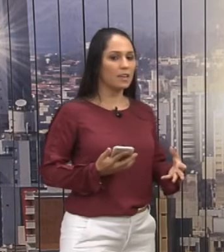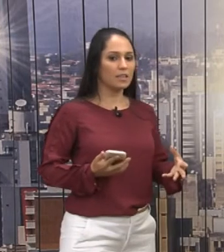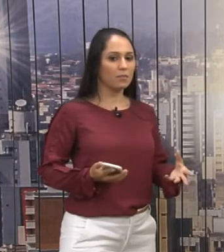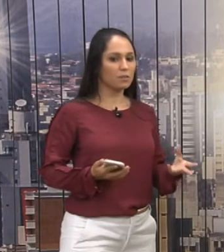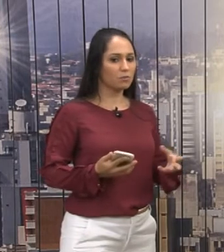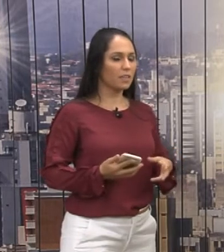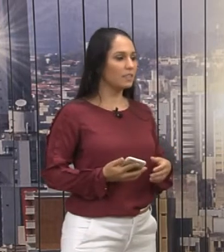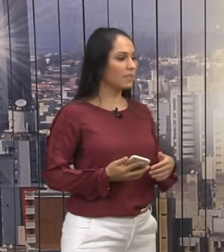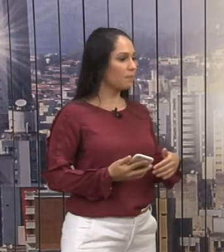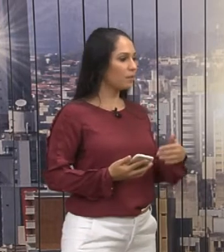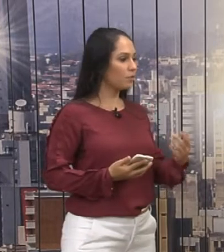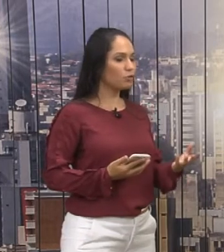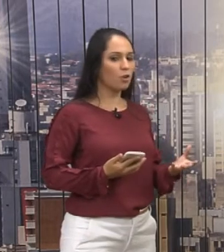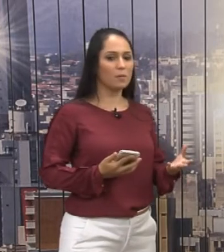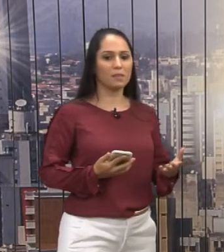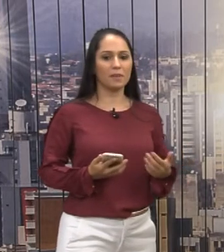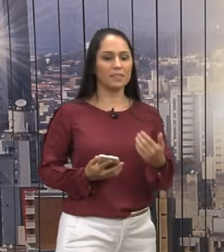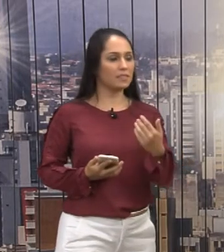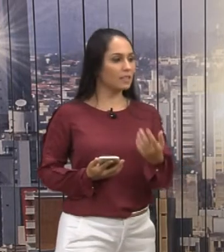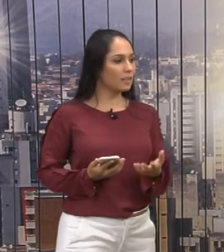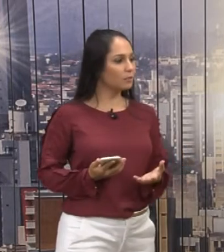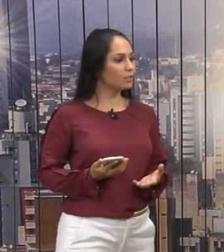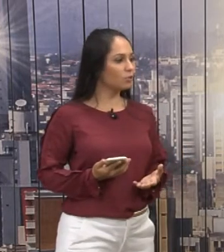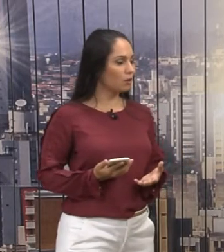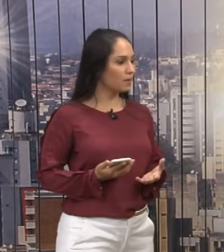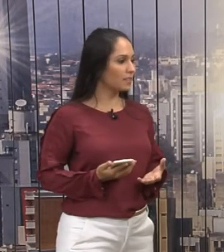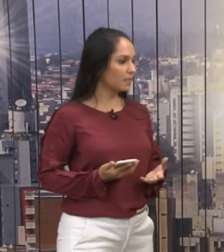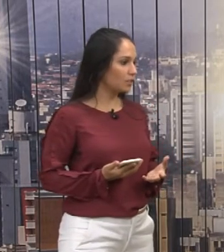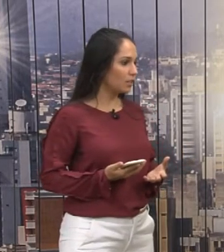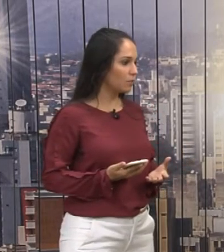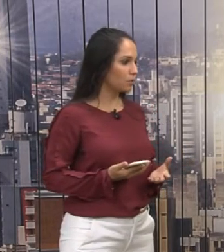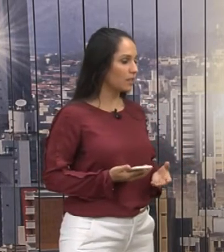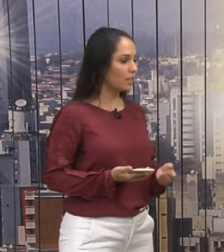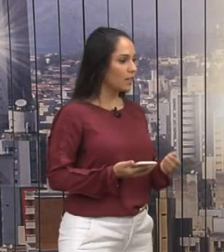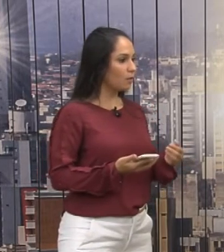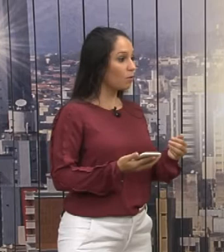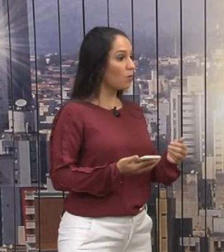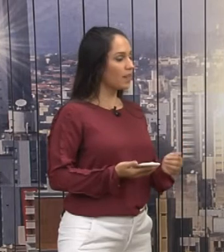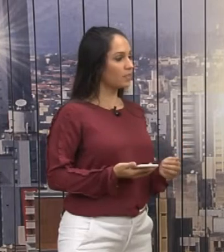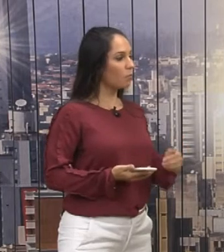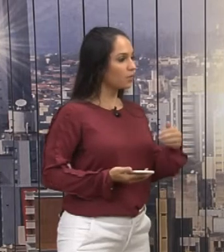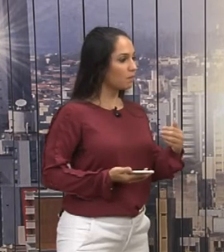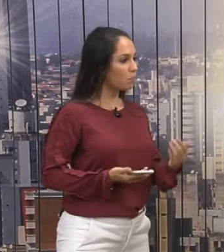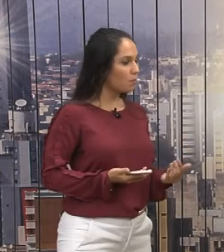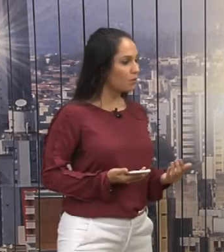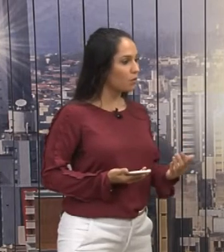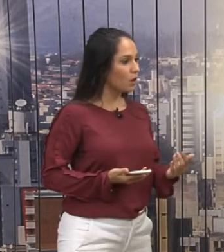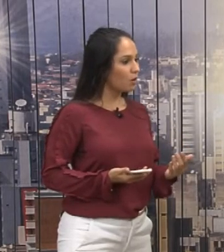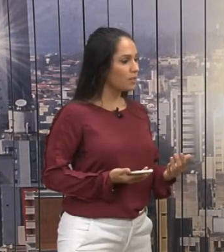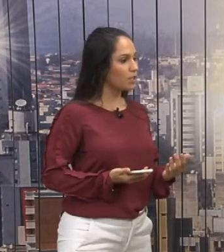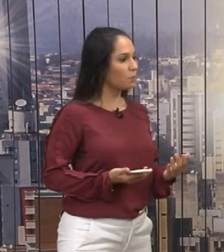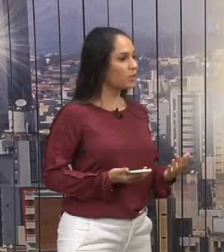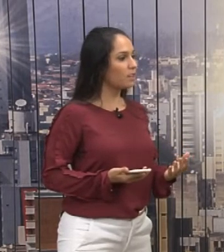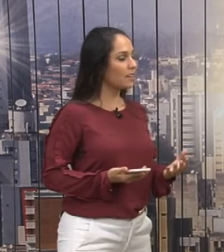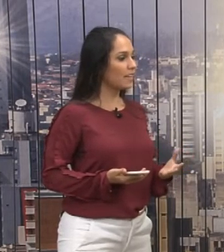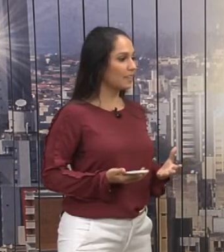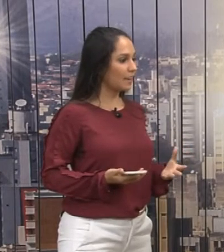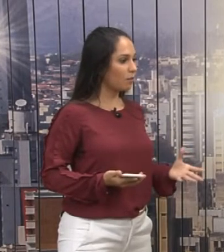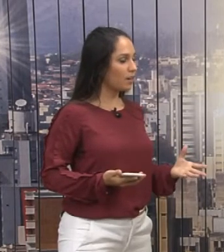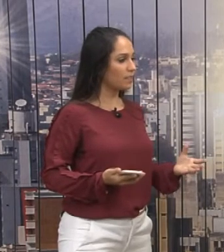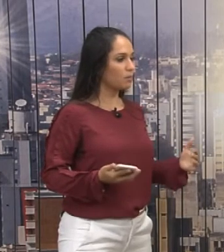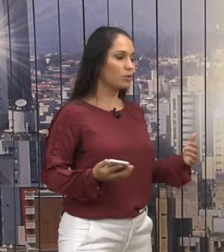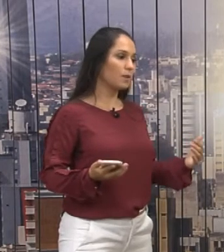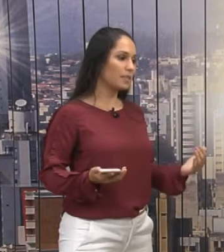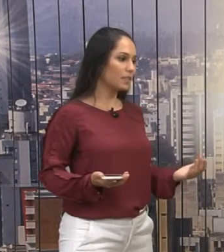imigrantes, que faz com que eles aprendam o idioma, também ensinem os idiomas nativos, né? Agora, com relação ao poder público, como a gente pode avaliar